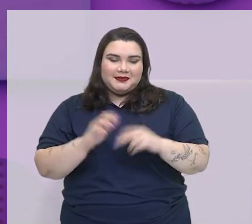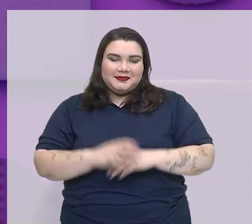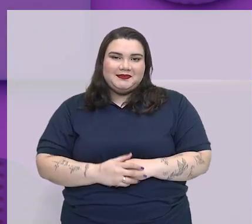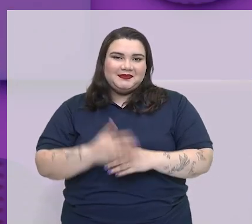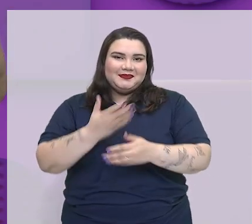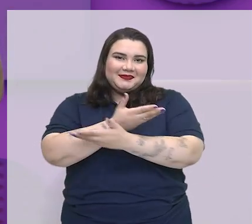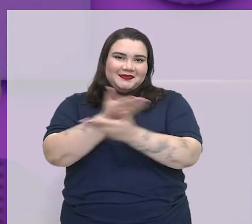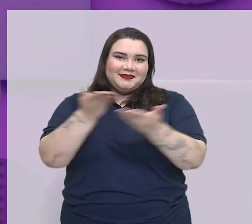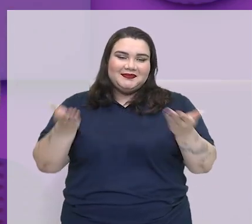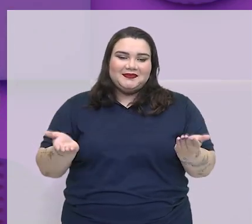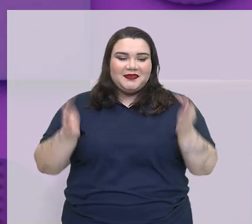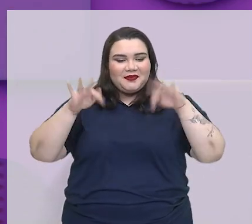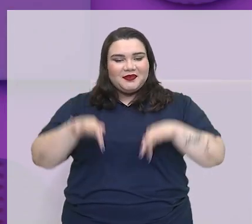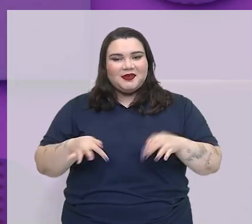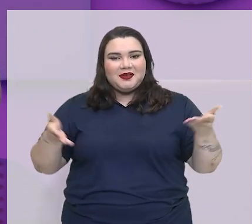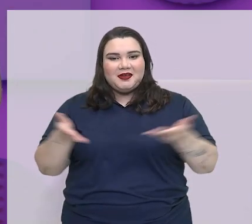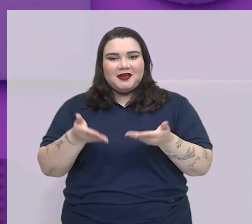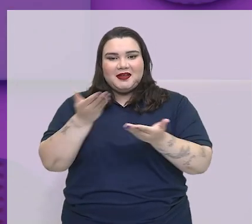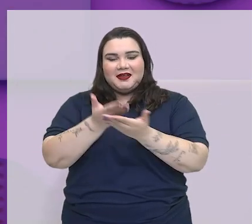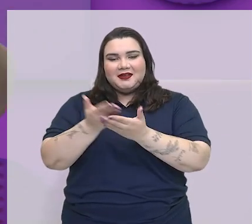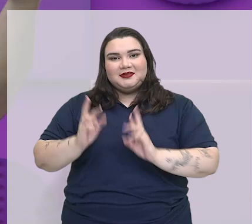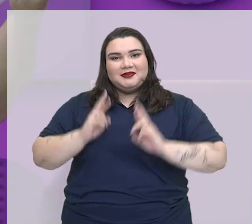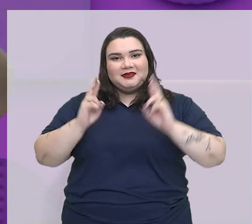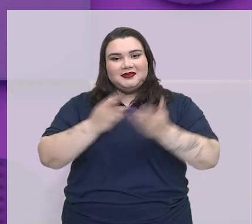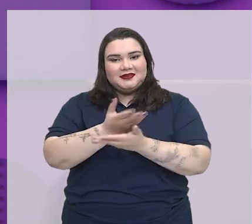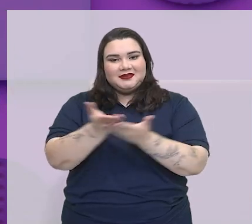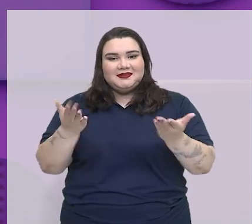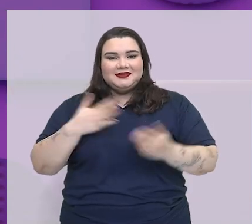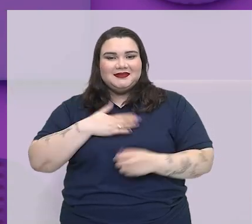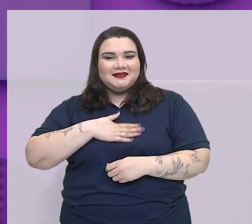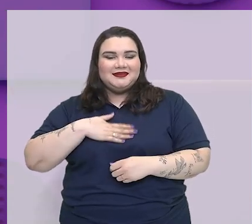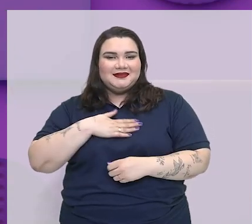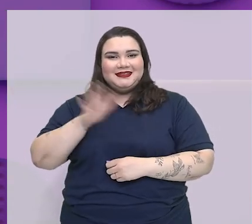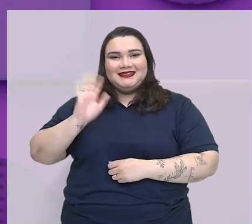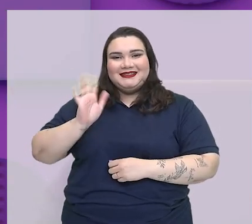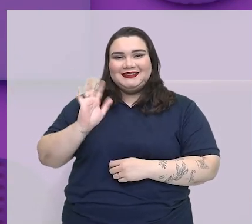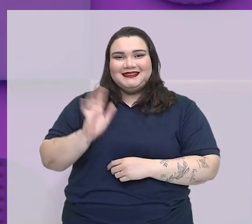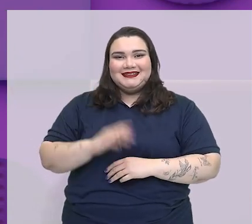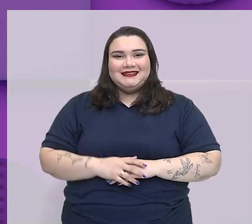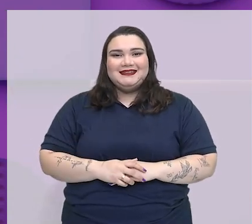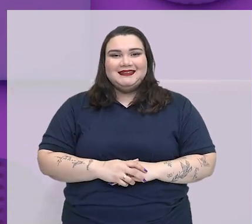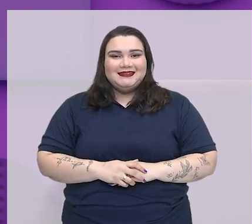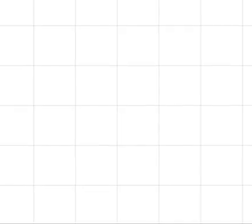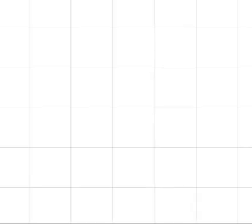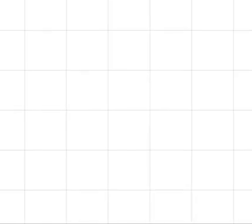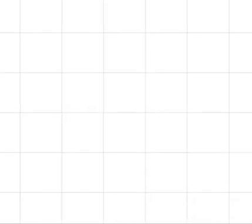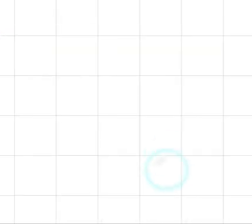Queridos alunos, essa foi a nossa aula de hoje. Espero que todos tenham gostado e até a próxima.